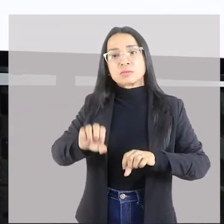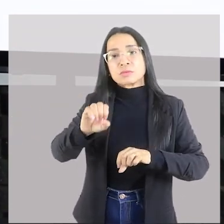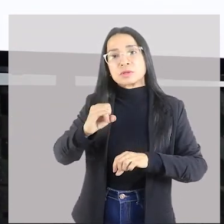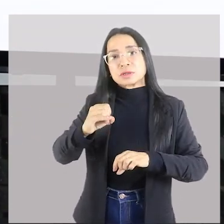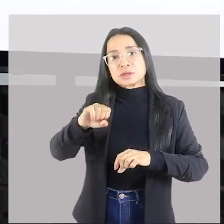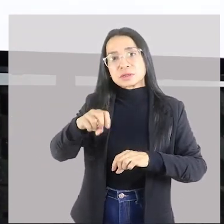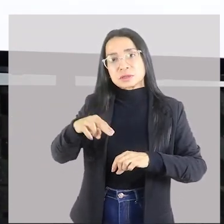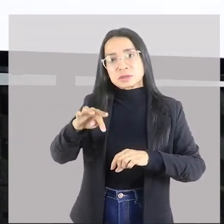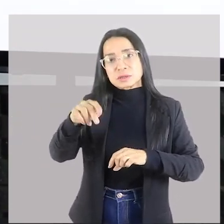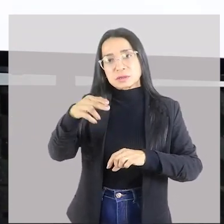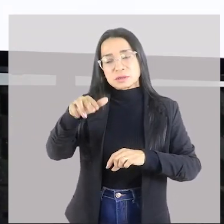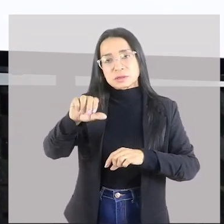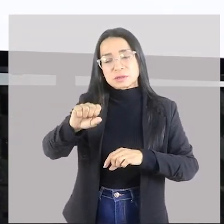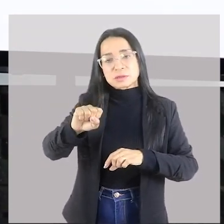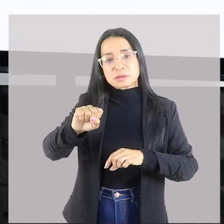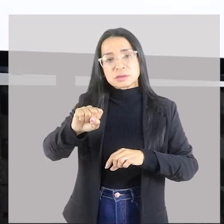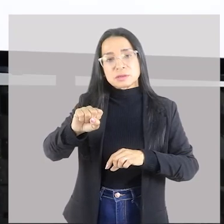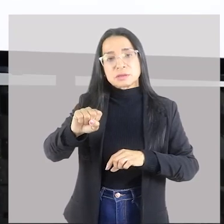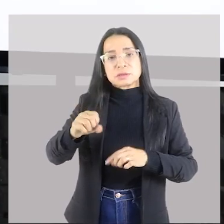ligantes,